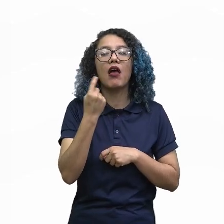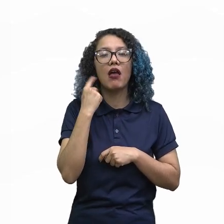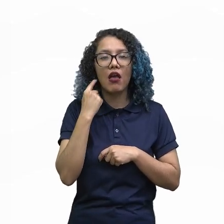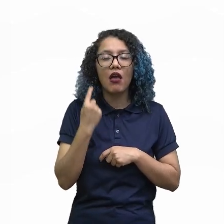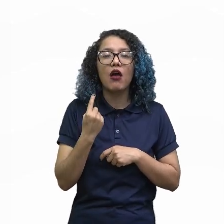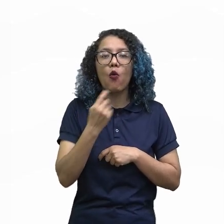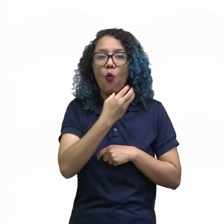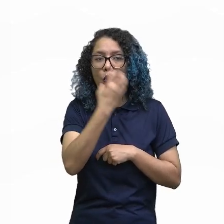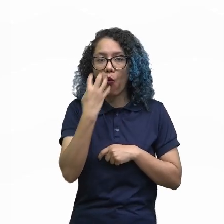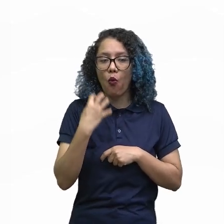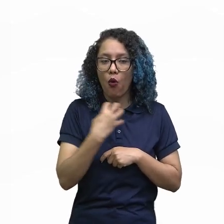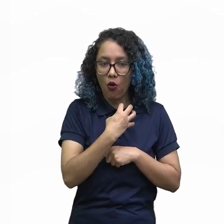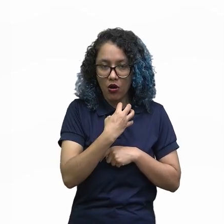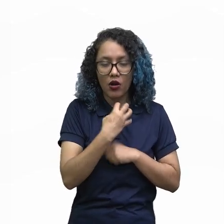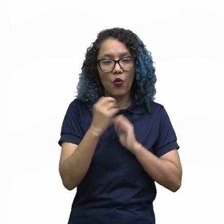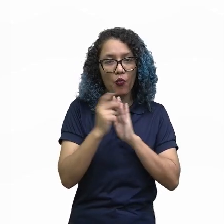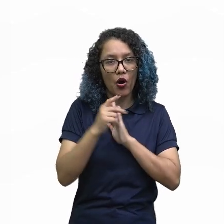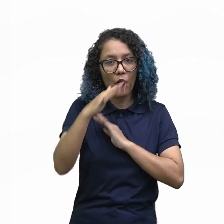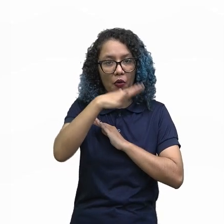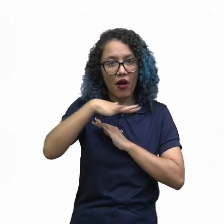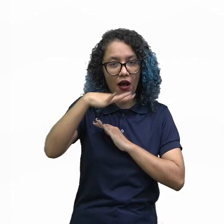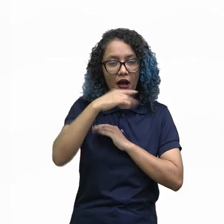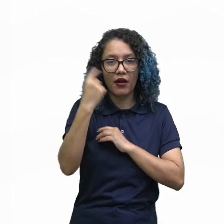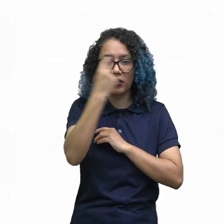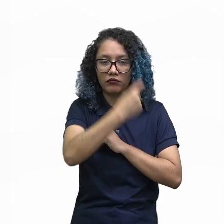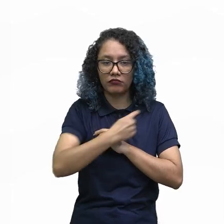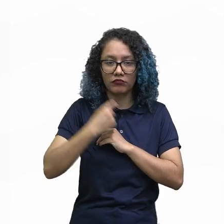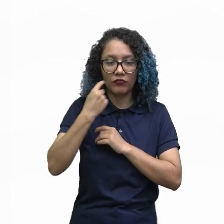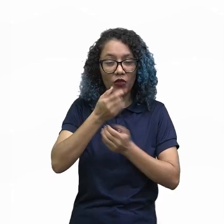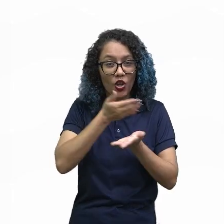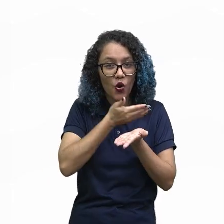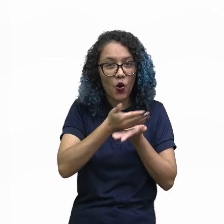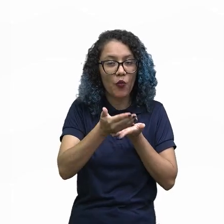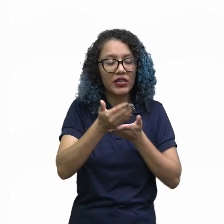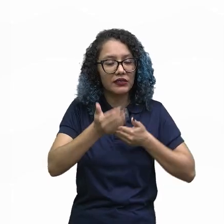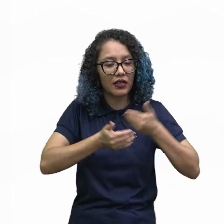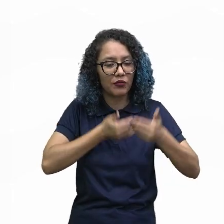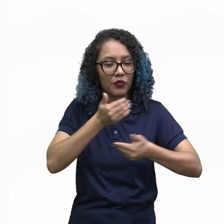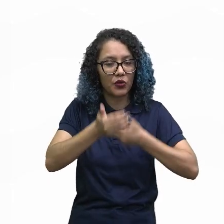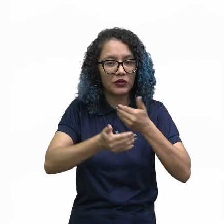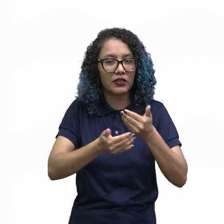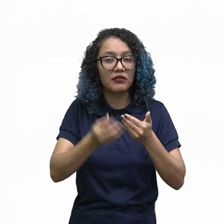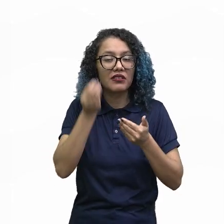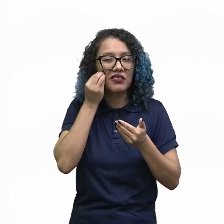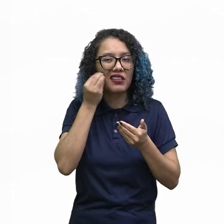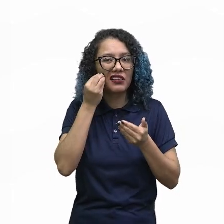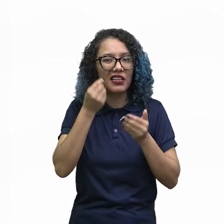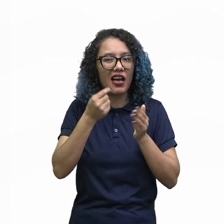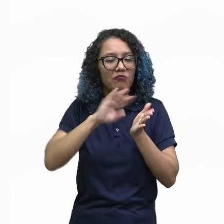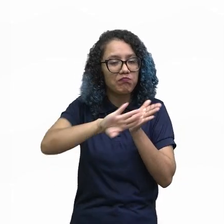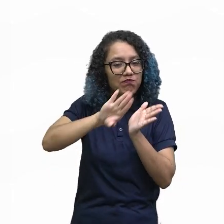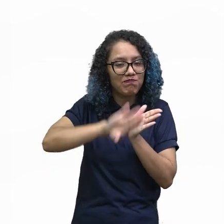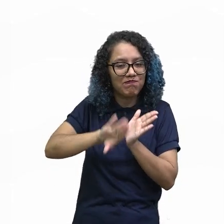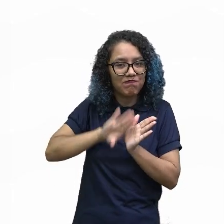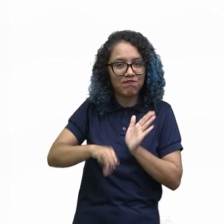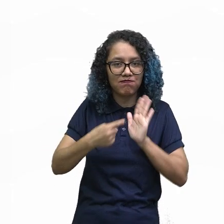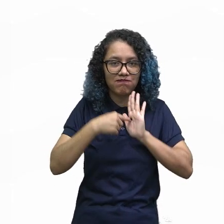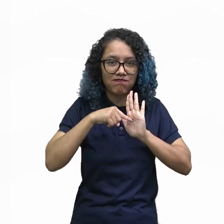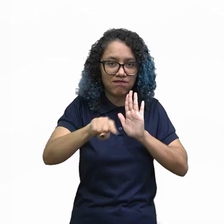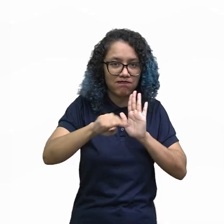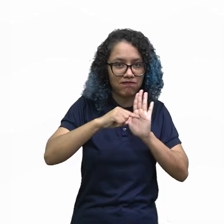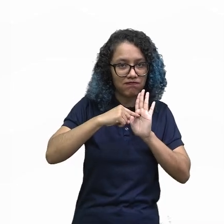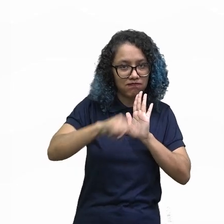ali específicos dessa região que vão iniciar esse processo, né? De tentar remover, de